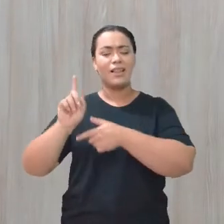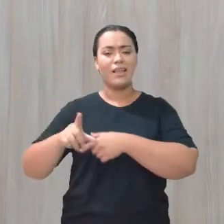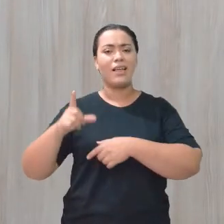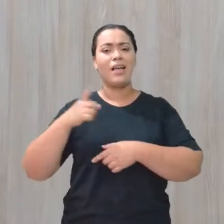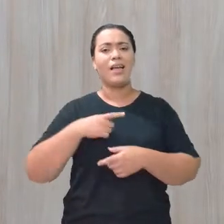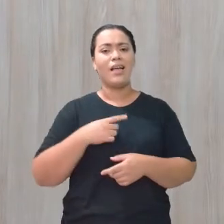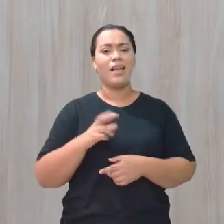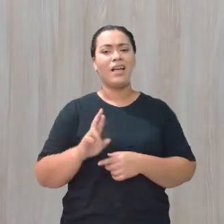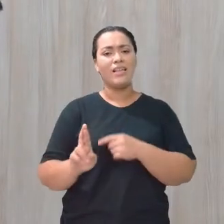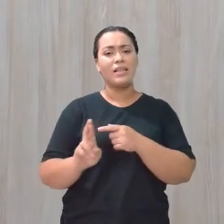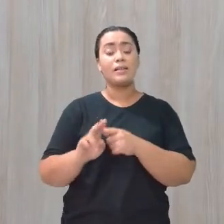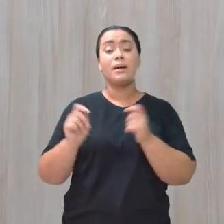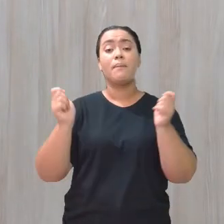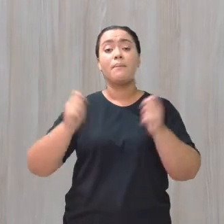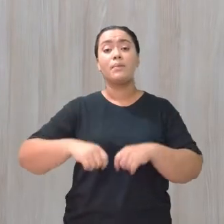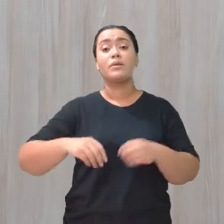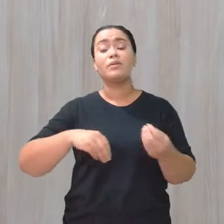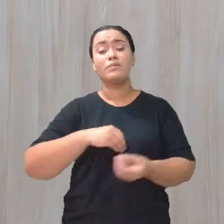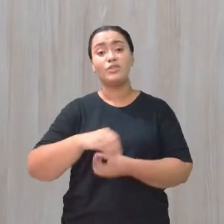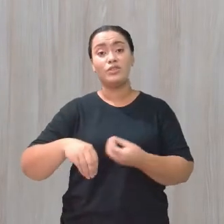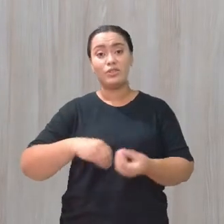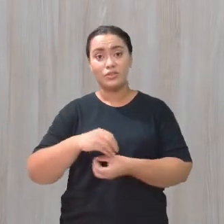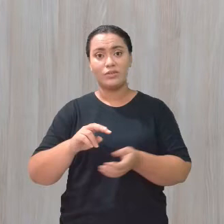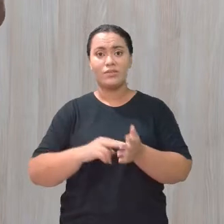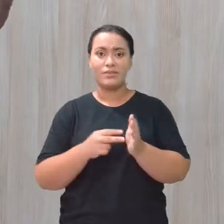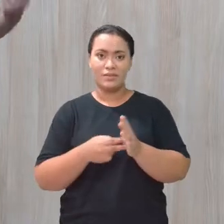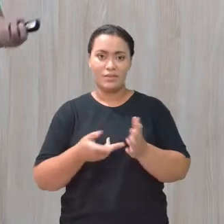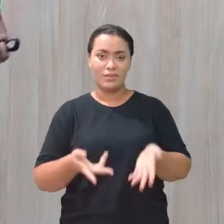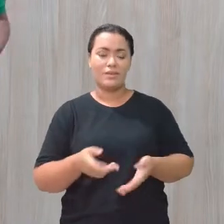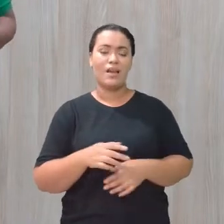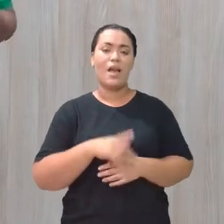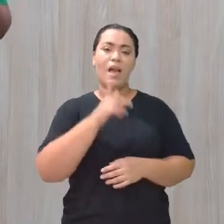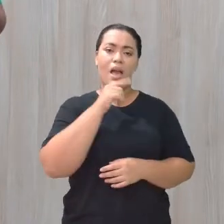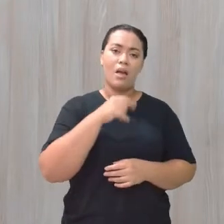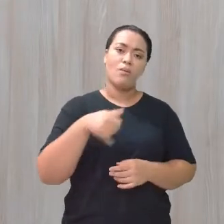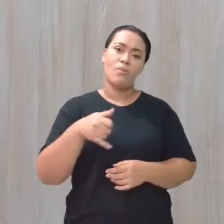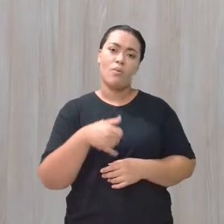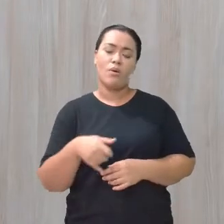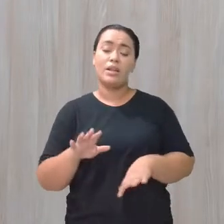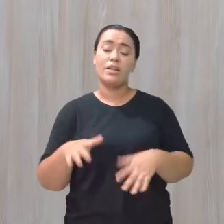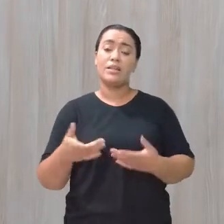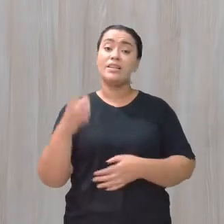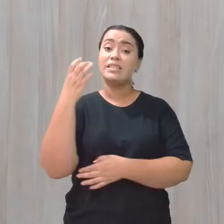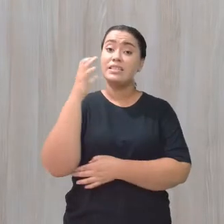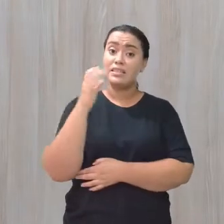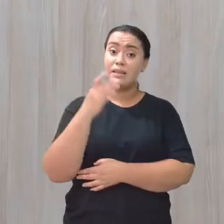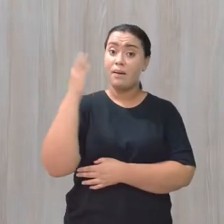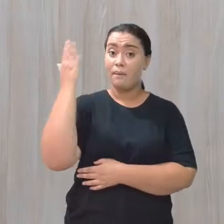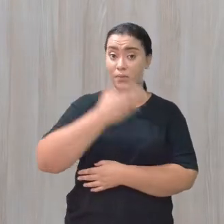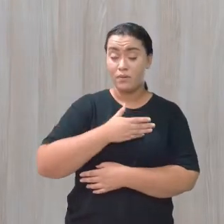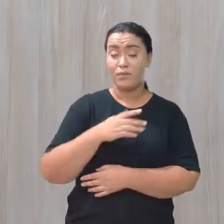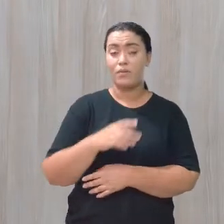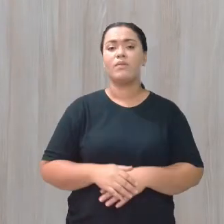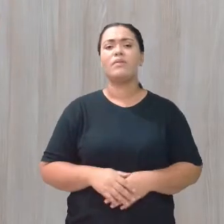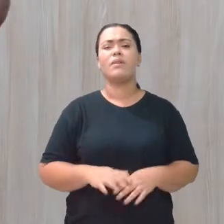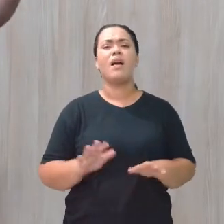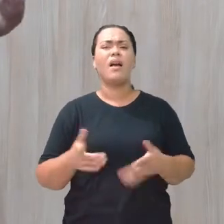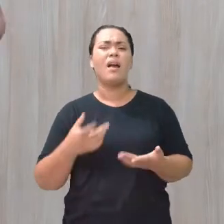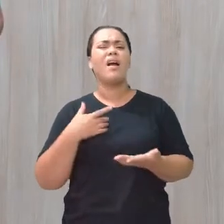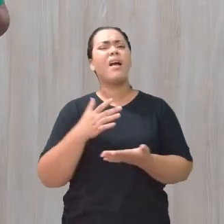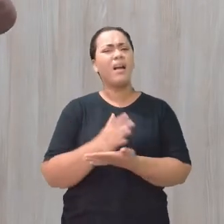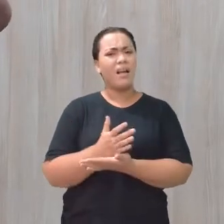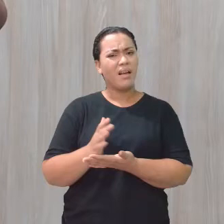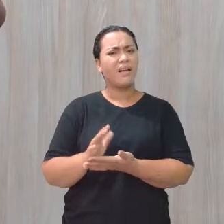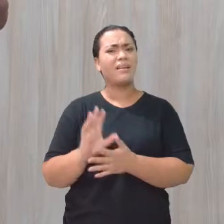dessa impossibilidade de misturar água com óleo, e aí cientificamente provado, ainda que tenham